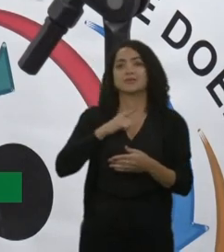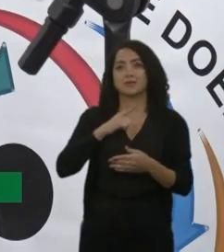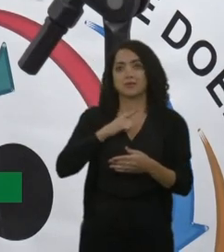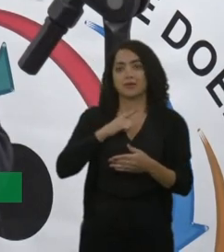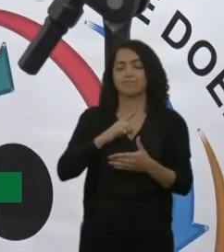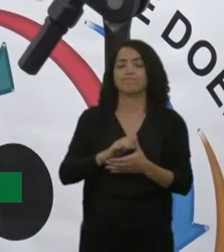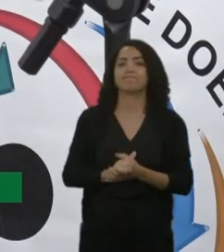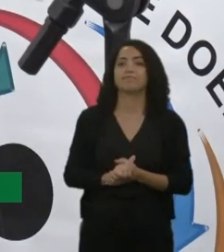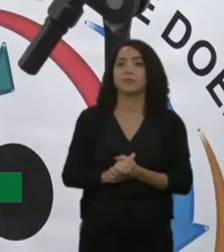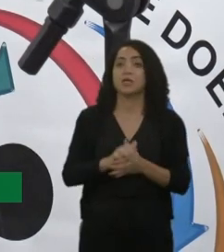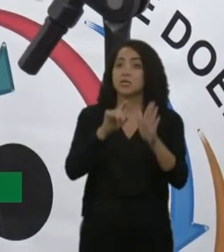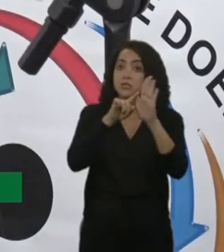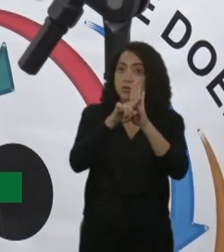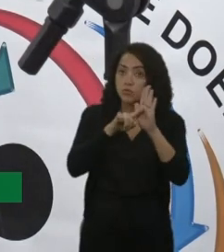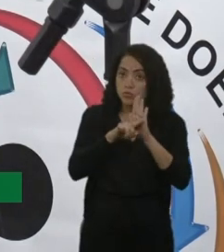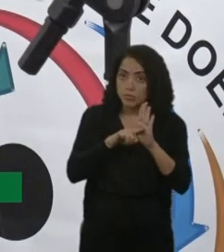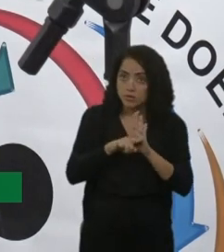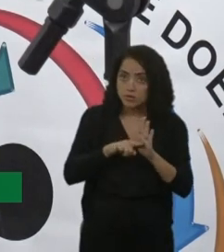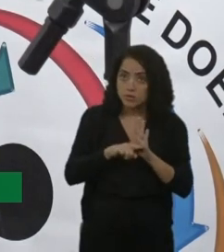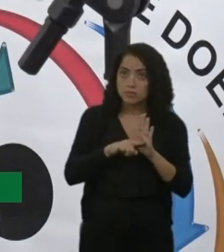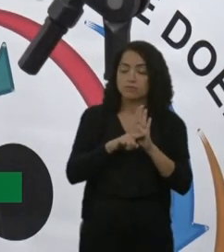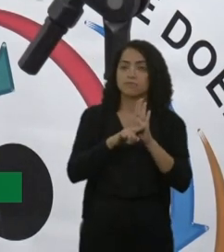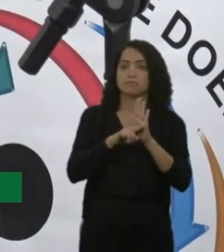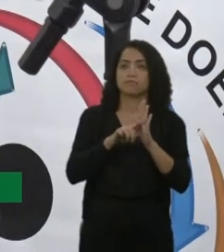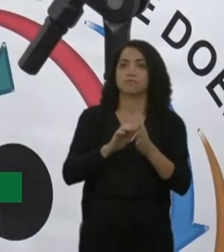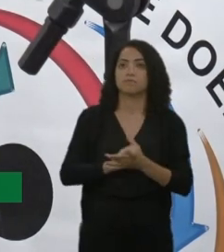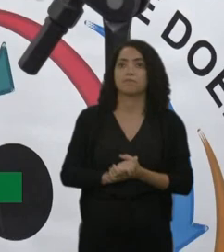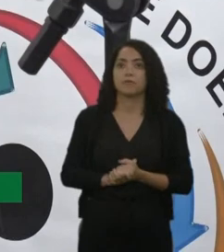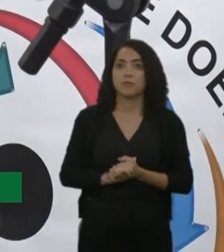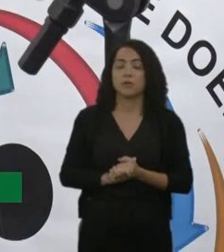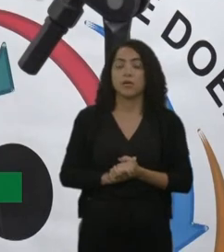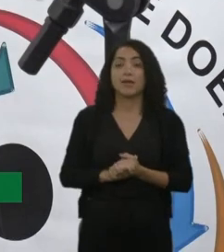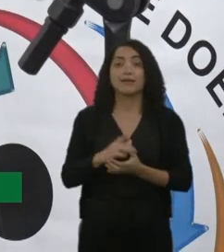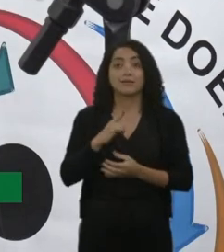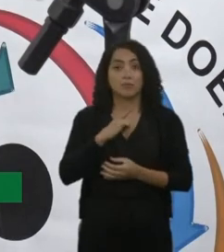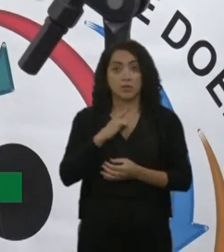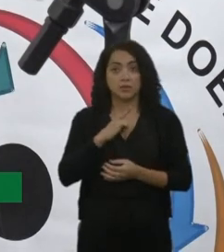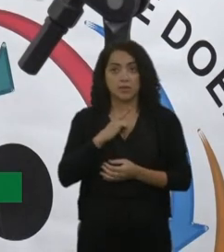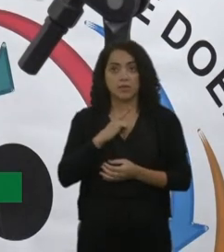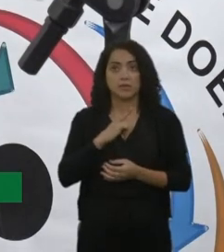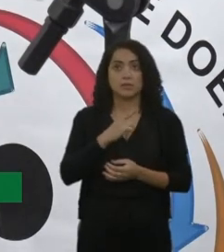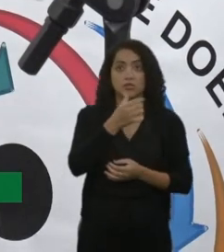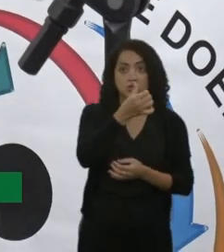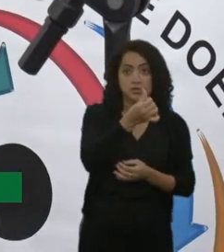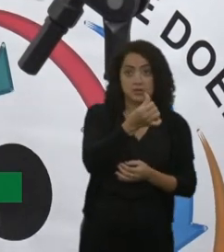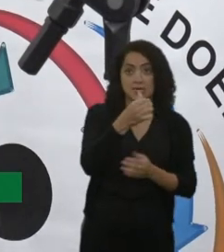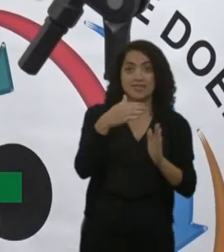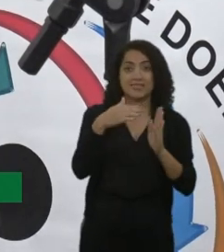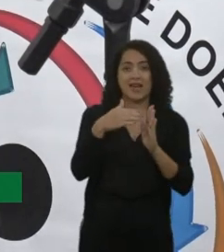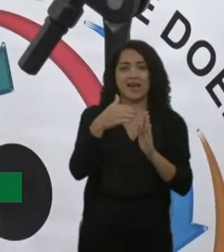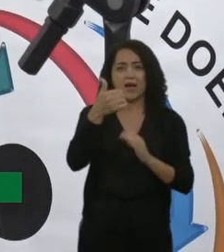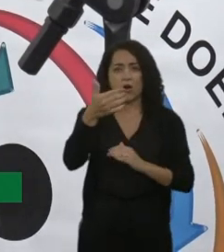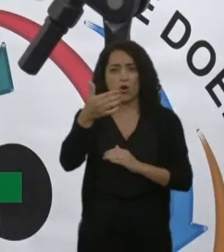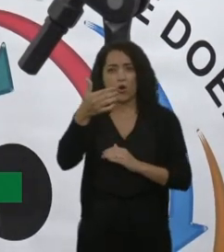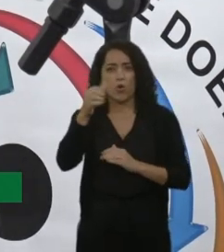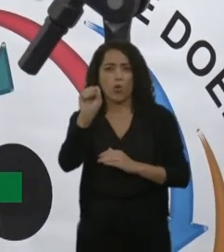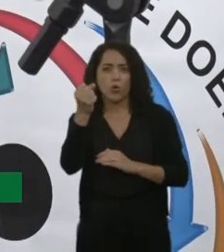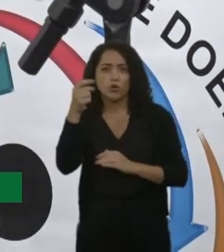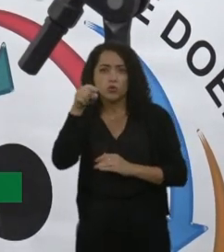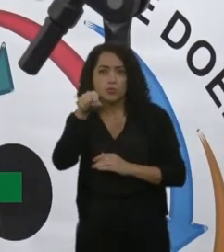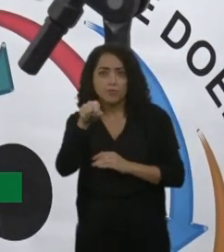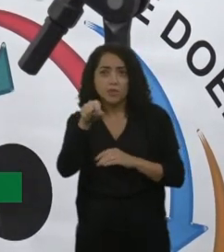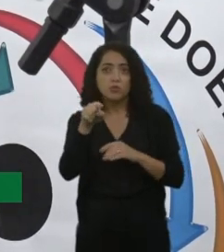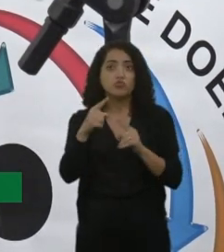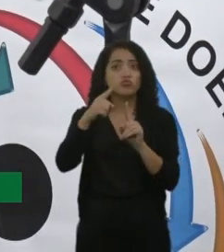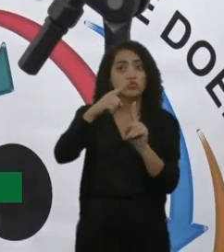segundo pesquisa da Interpharma. Existem de 6 a 8 mil tipos de doenças raras em que